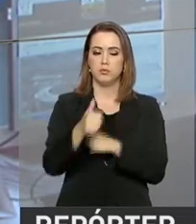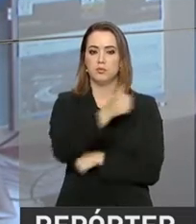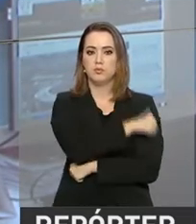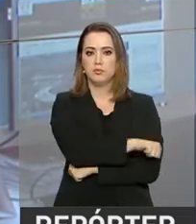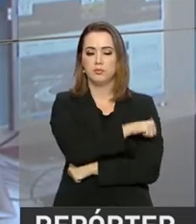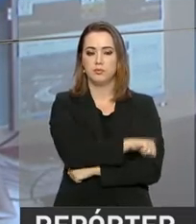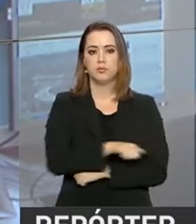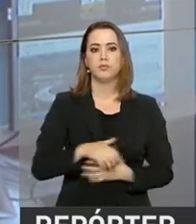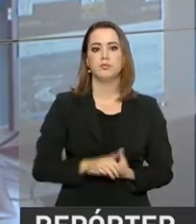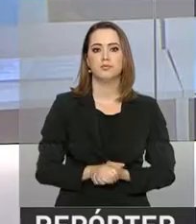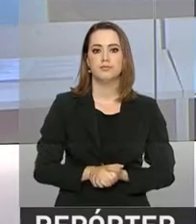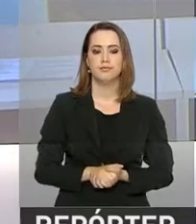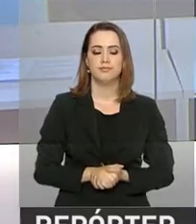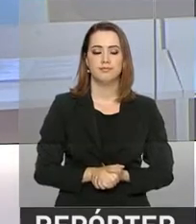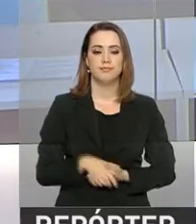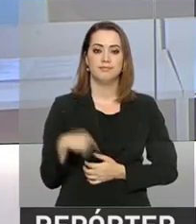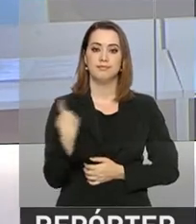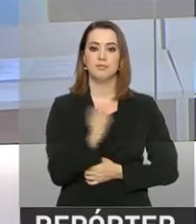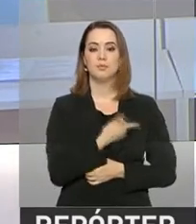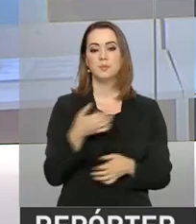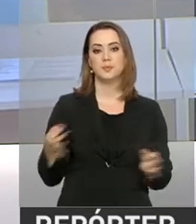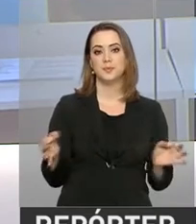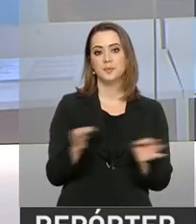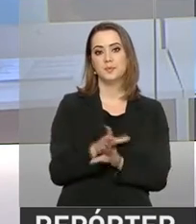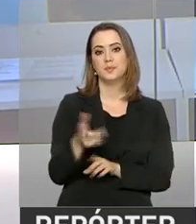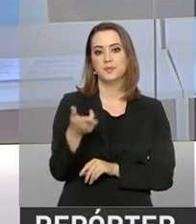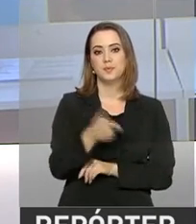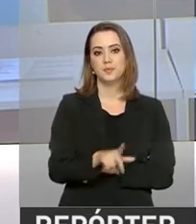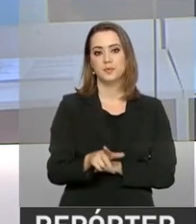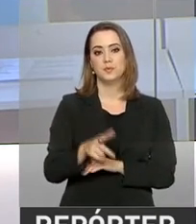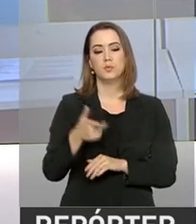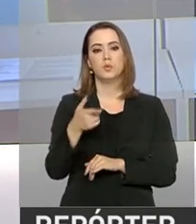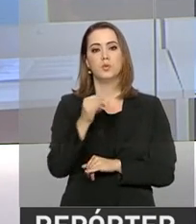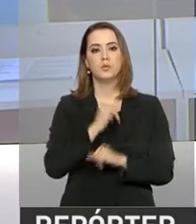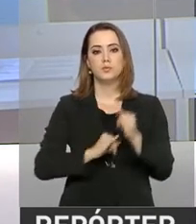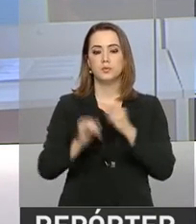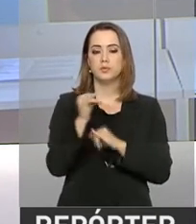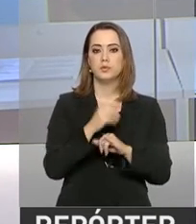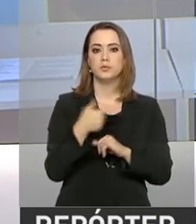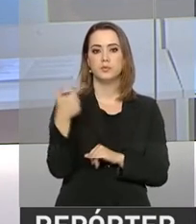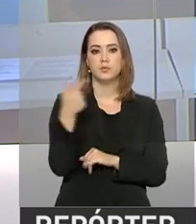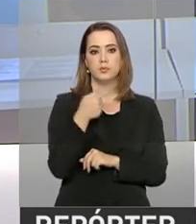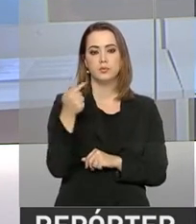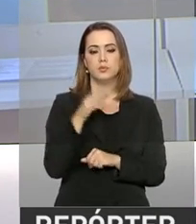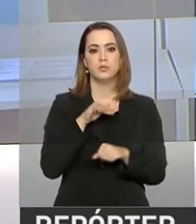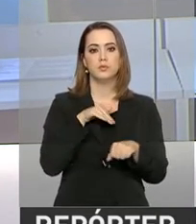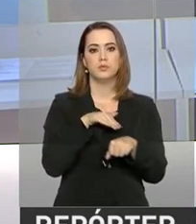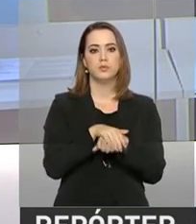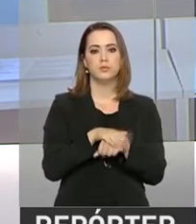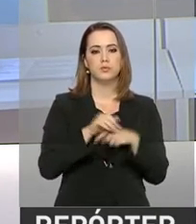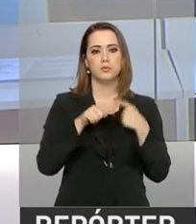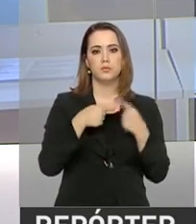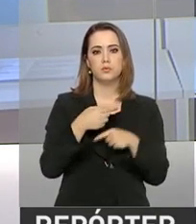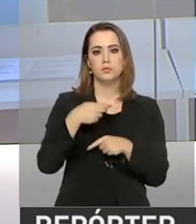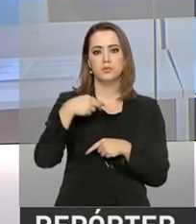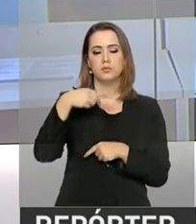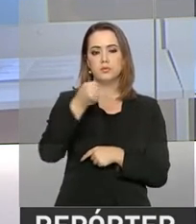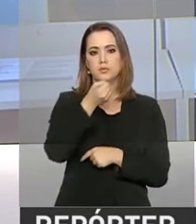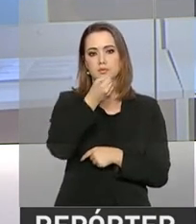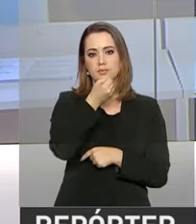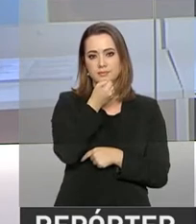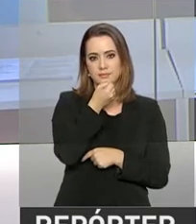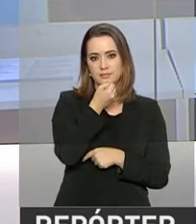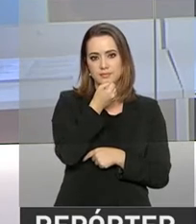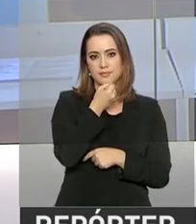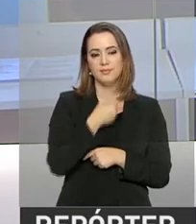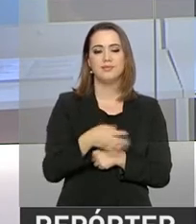Rio de Janeiro. E nós ficamos por aqui, podemos voltar a qualquer momento com outras informações ou às 19h na próxima edição